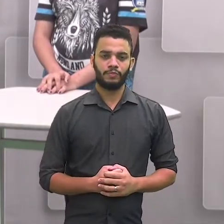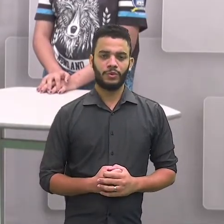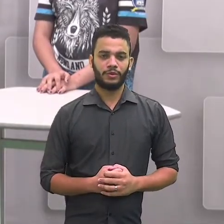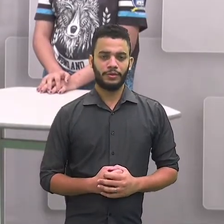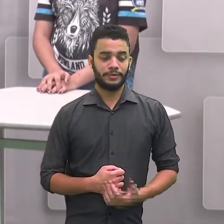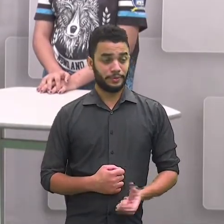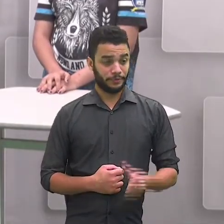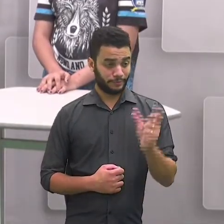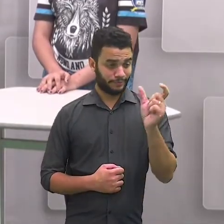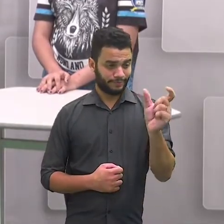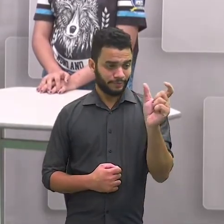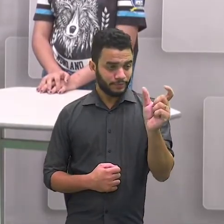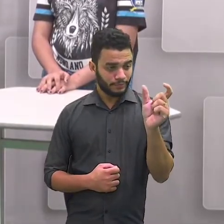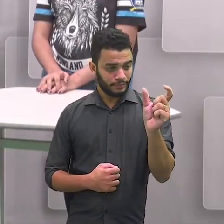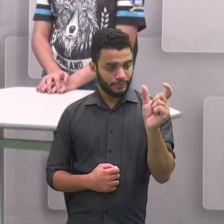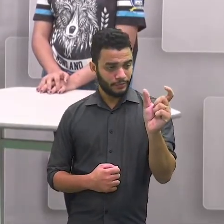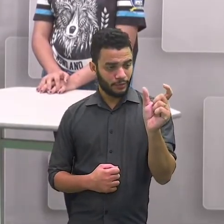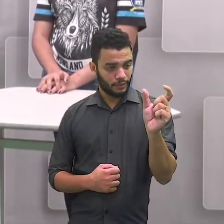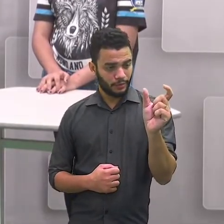Sua palavra está